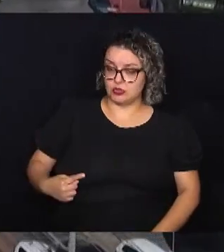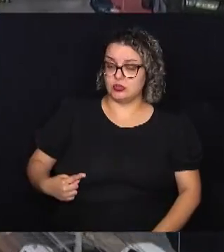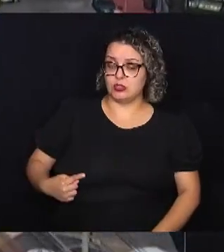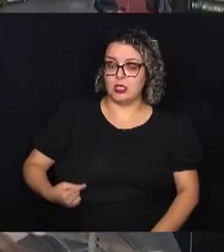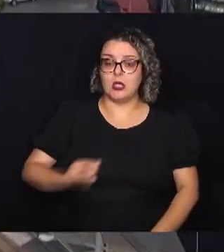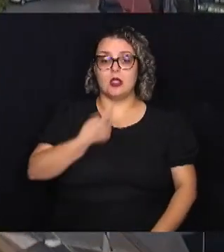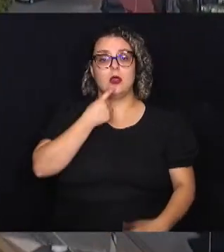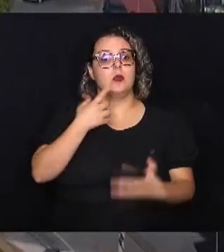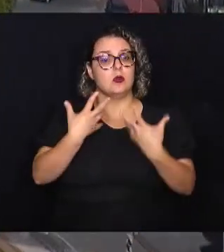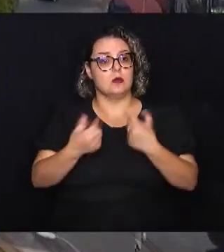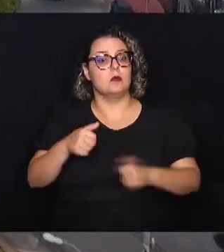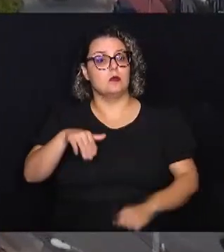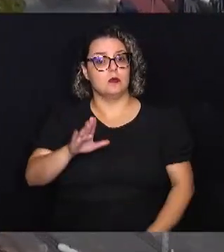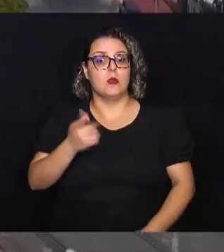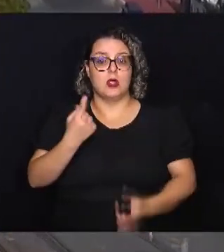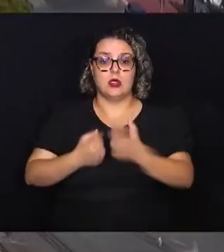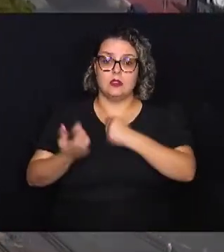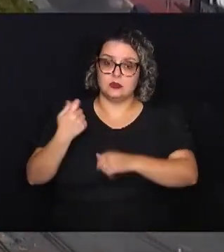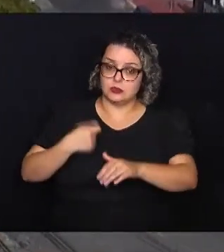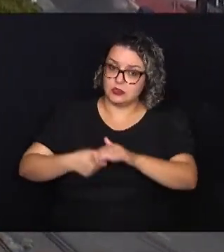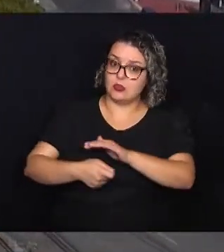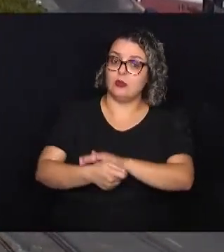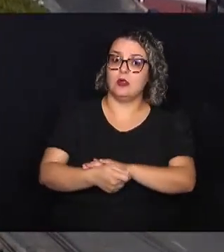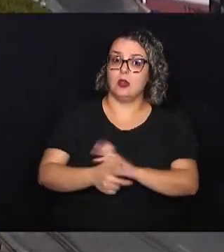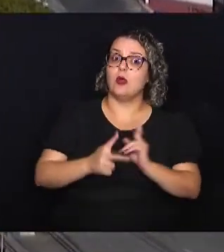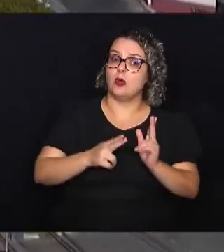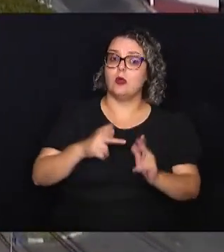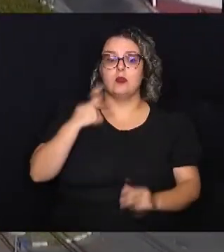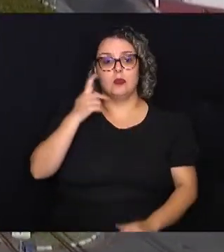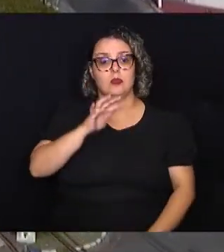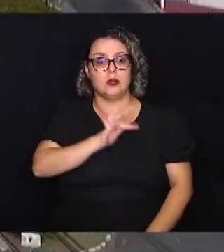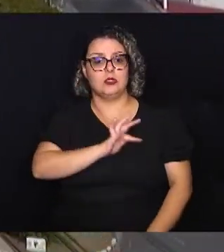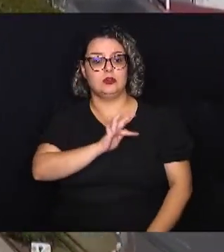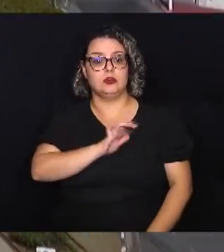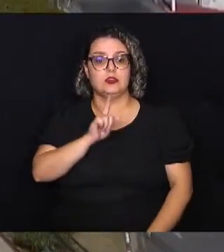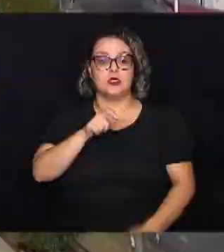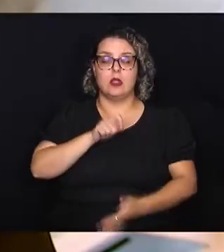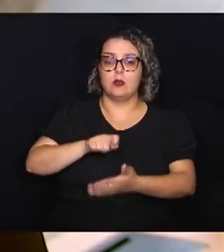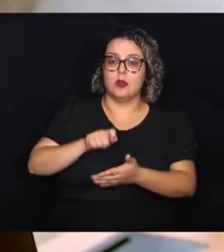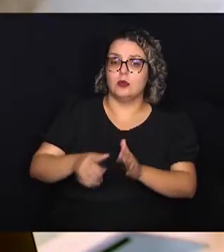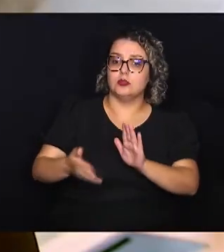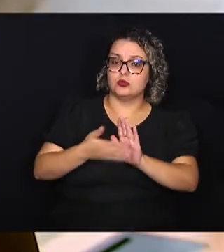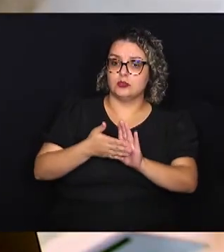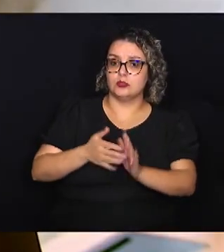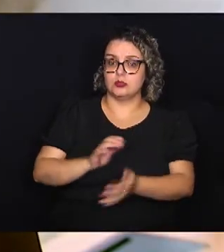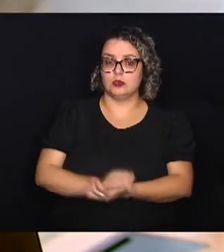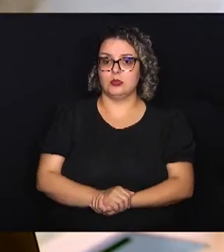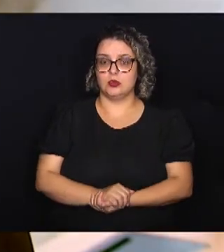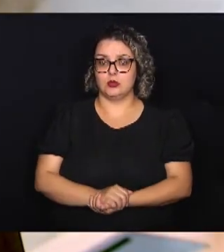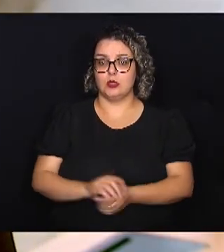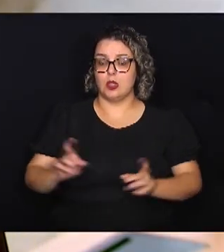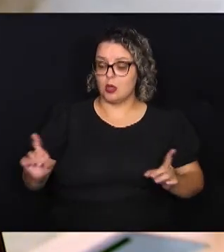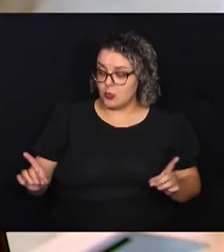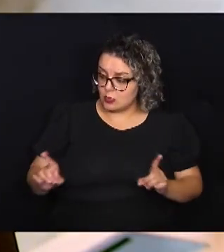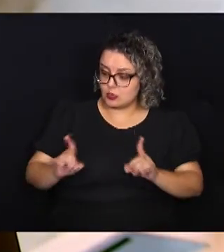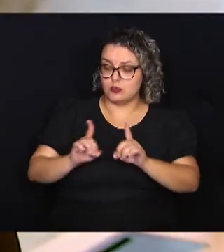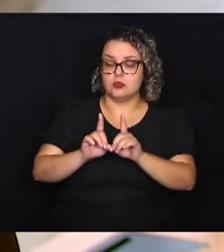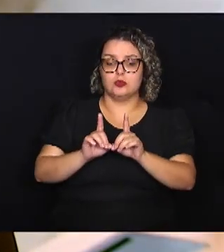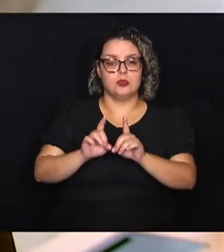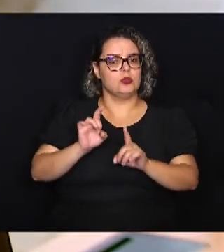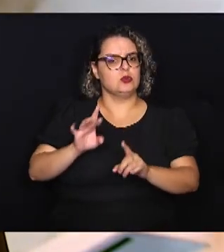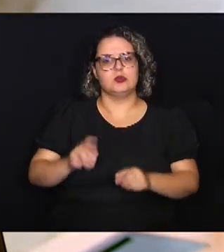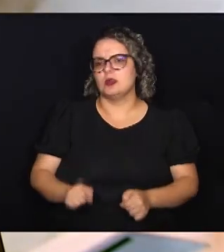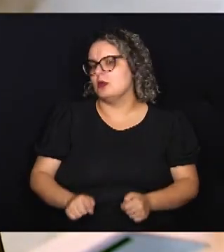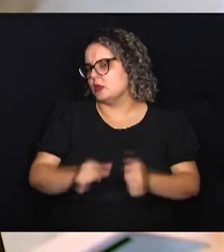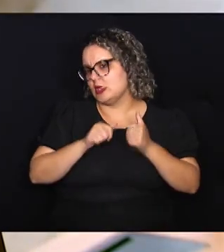receber ainda mais investimentos, de acordo com Fernando Mendes, que é o autor da proposta. O estreitamento desse laço só tem a ganhar a cidade